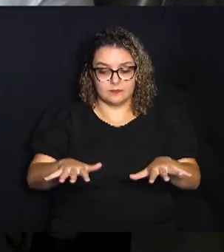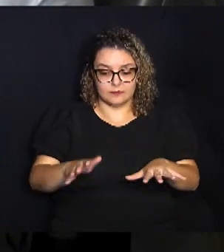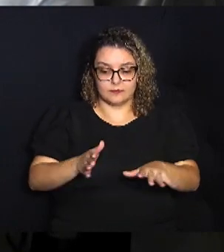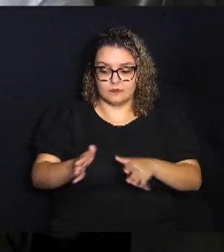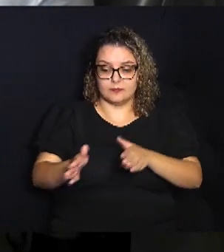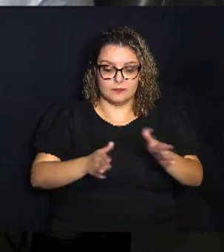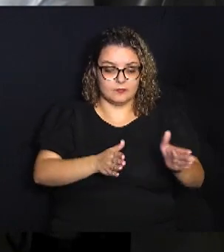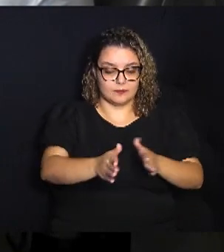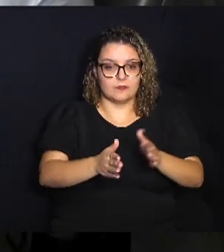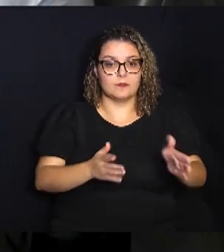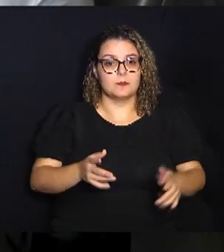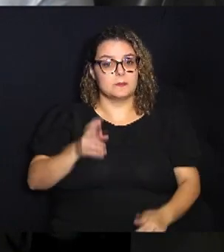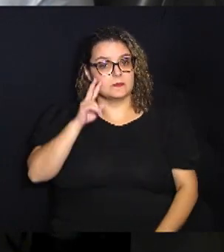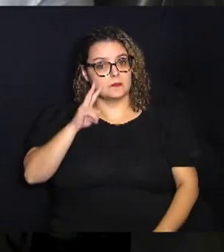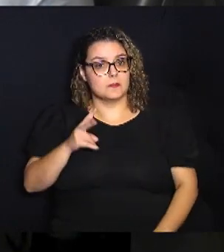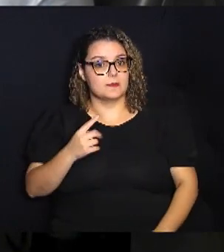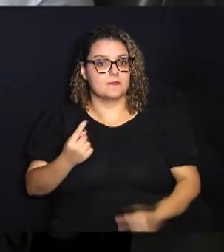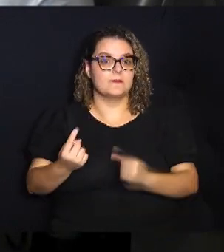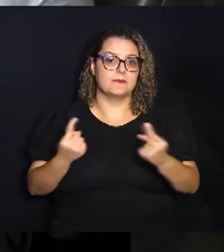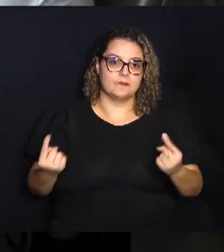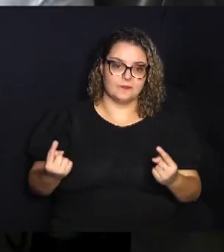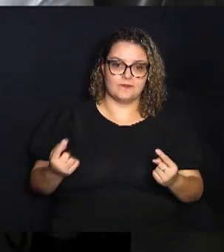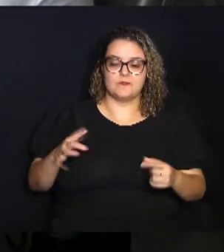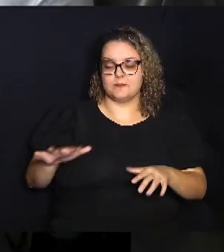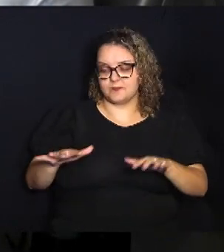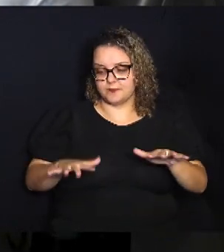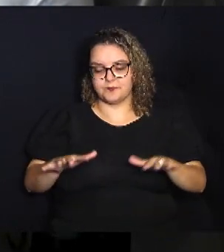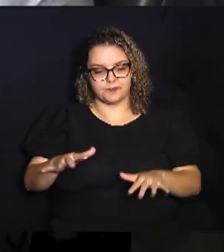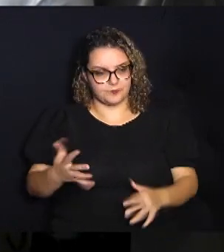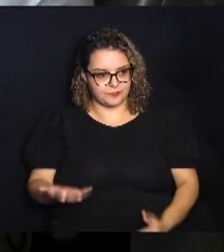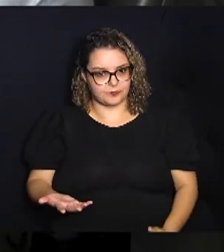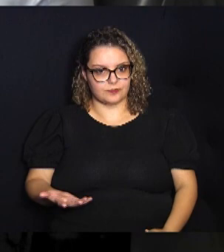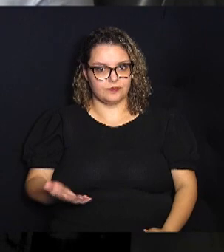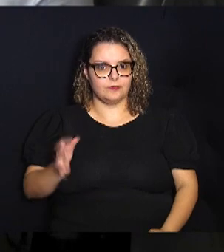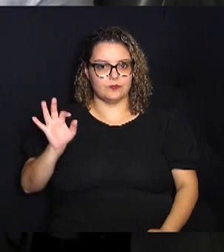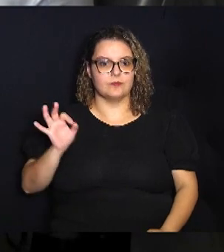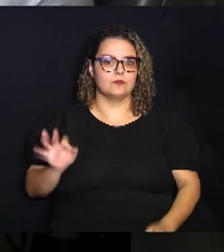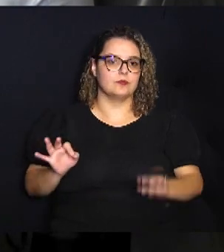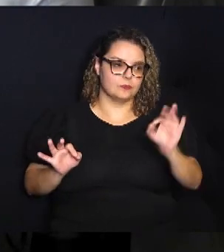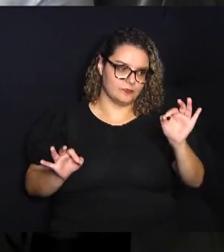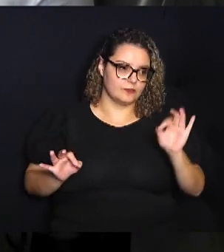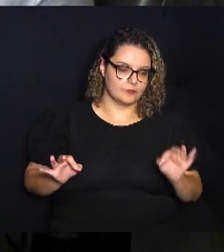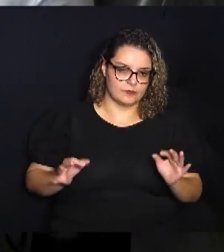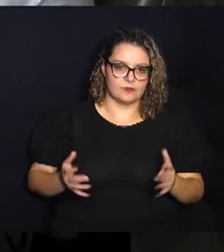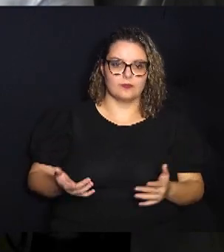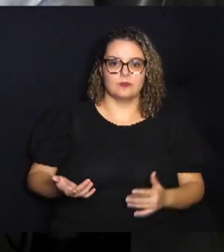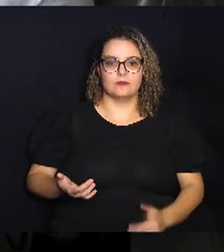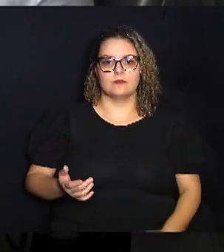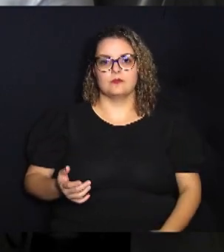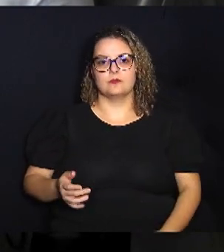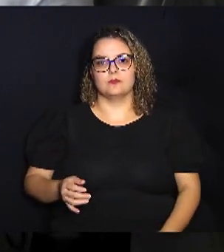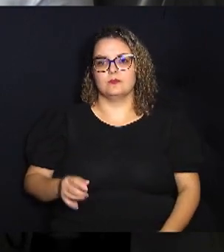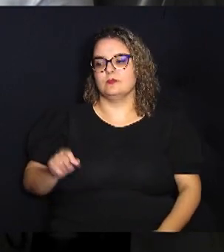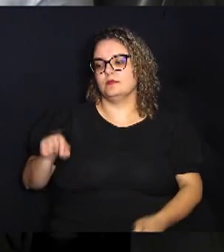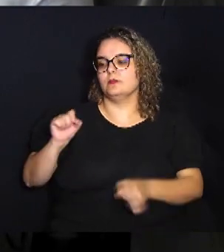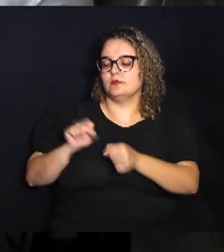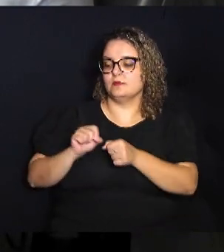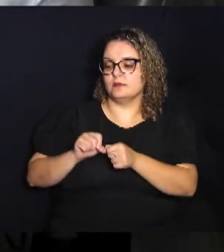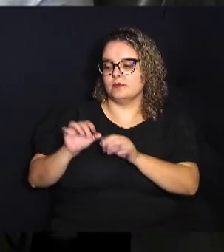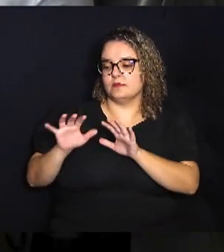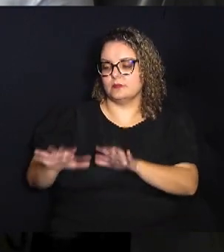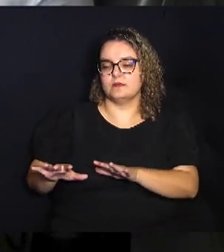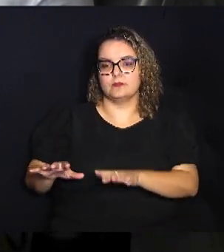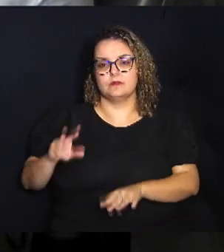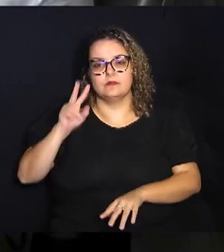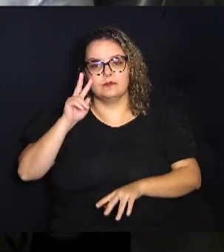olhar, né? Cada um, claro, nas suas devidas, nos seus devidos lugares. Olha, vamos fazer um projeto olhando